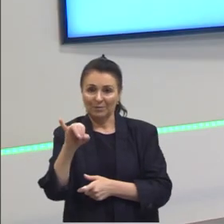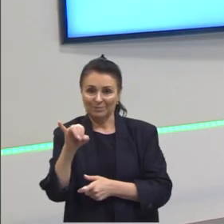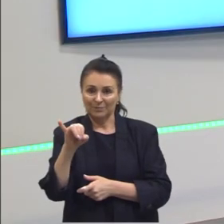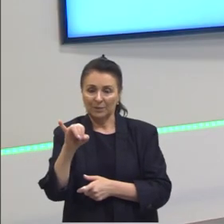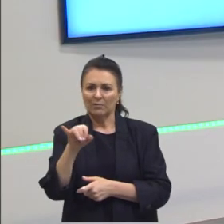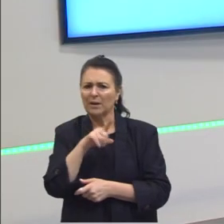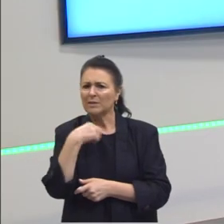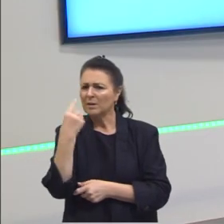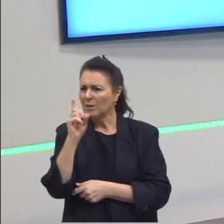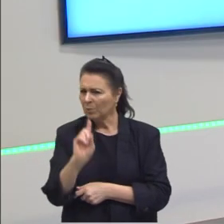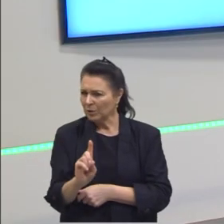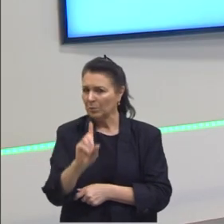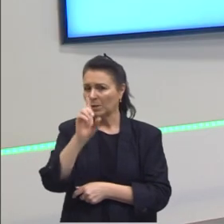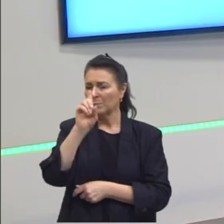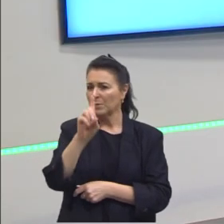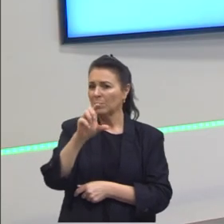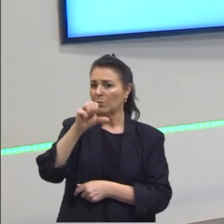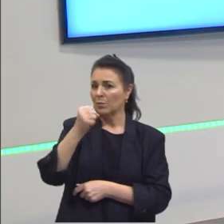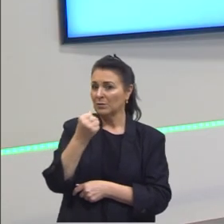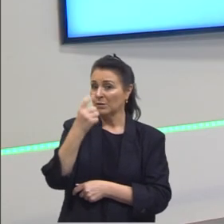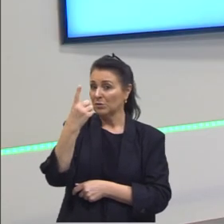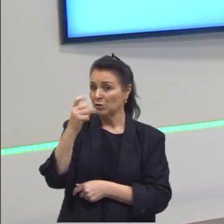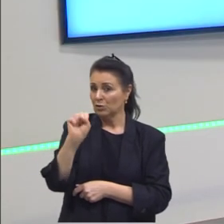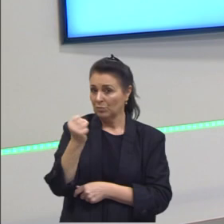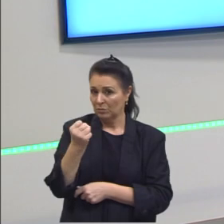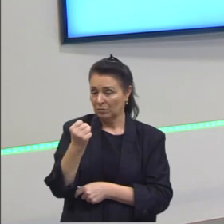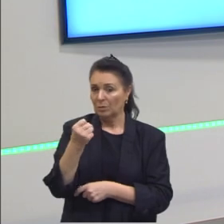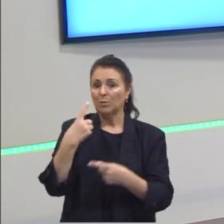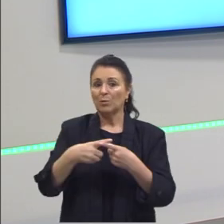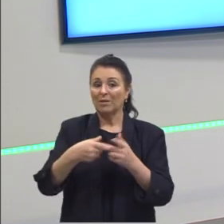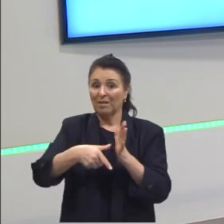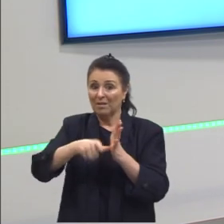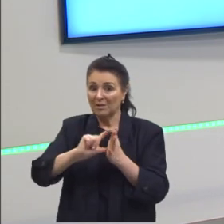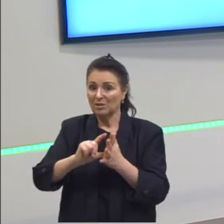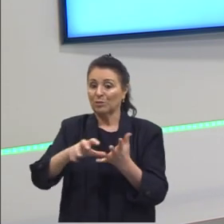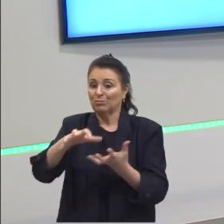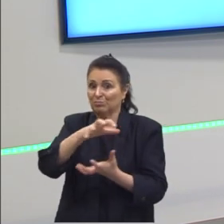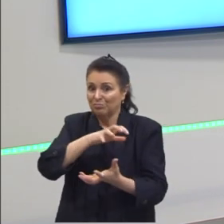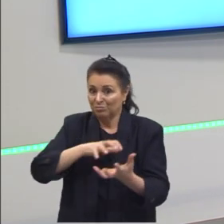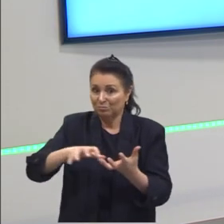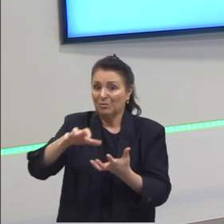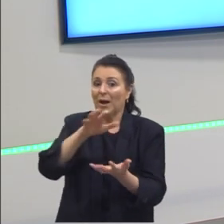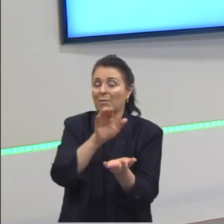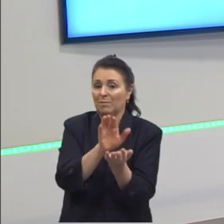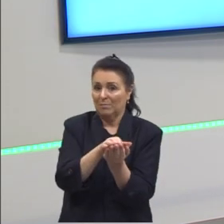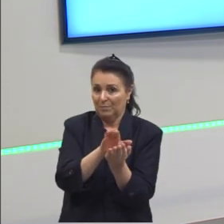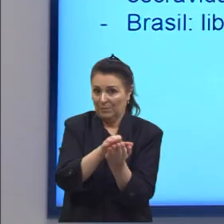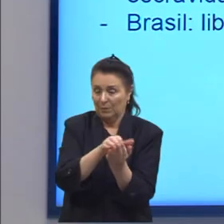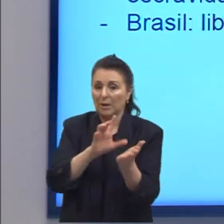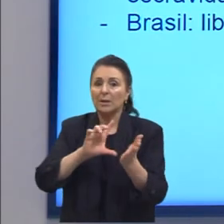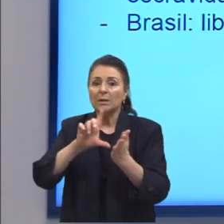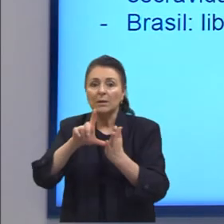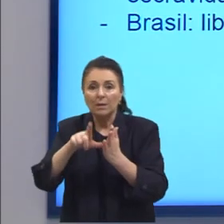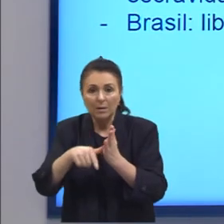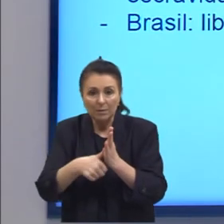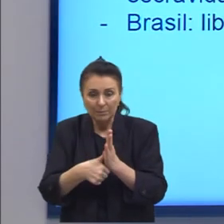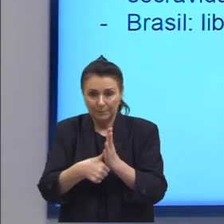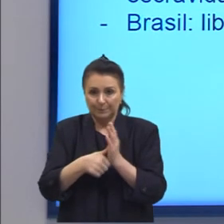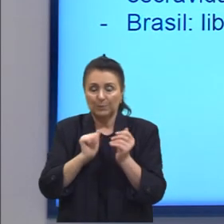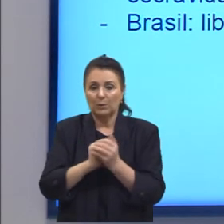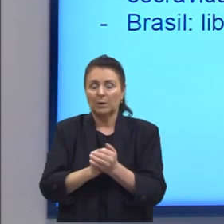aclamação dele para mim 818 consegui o tabaco evolução Pernambucana depois a independência do Brasil